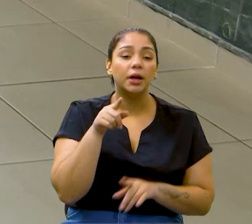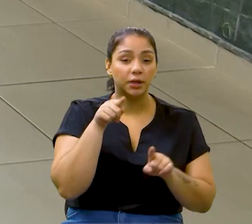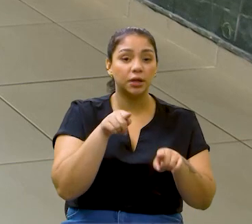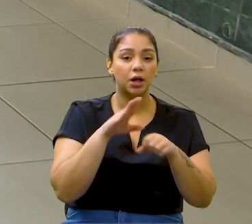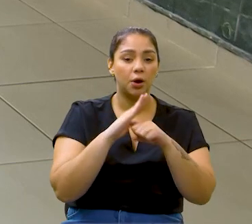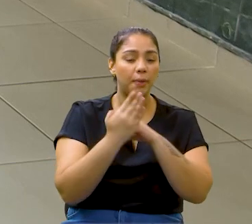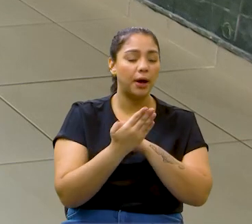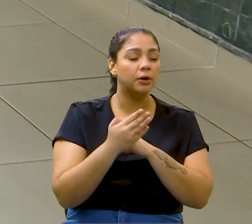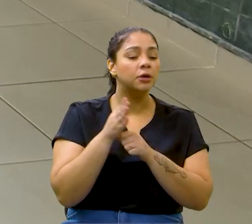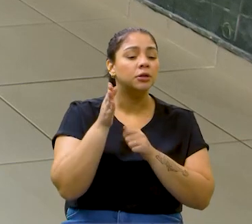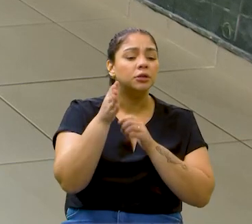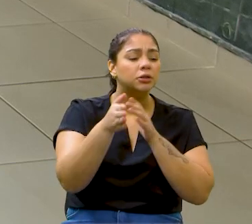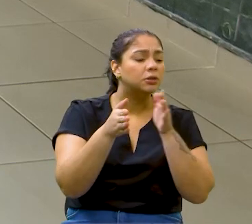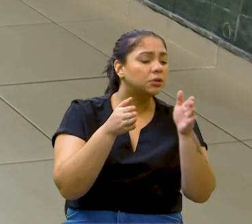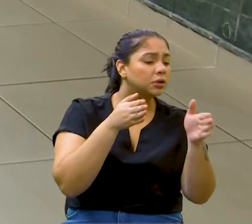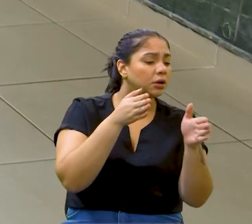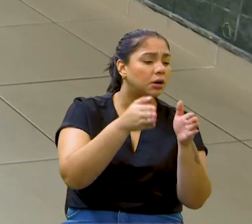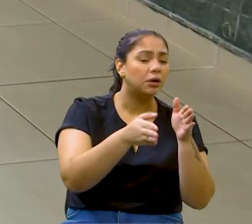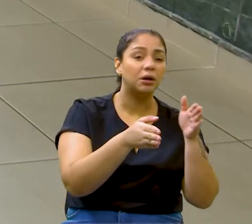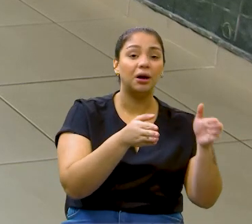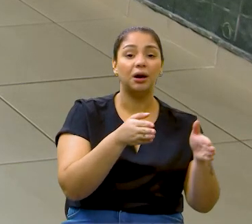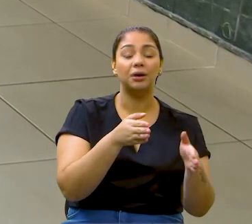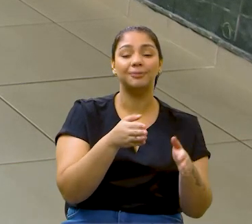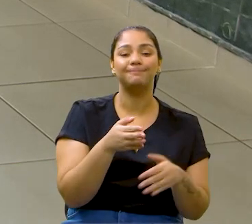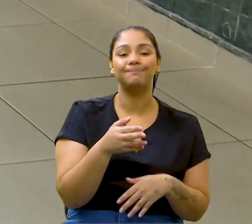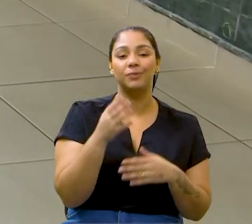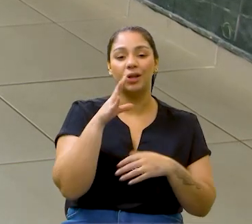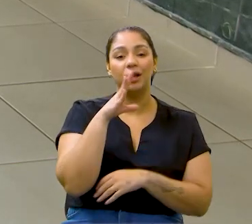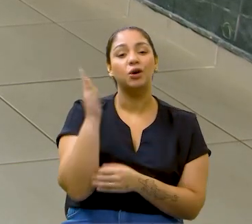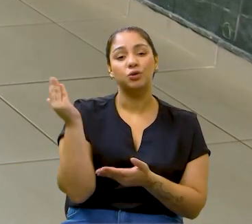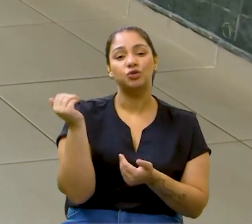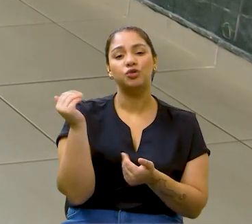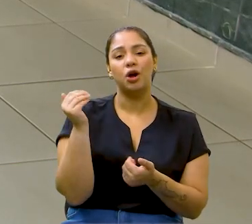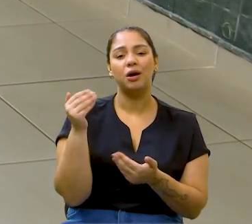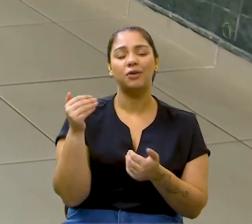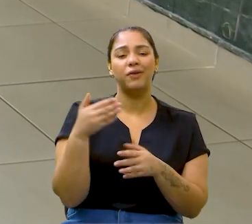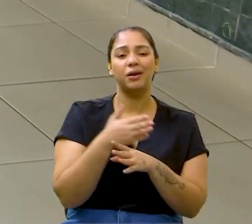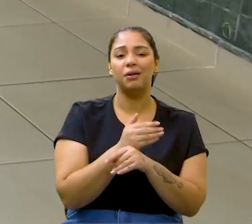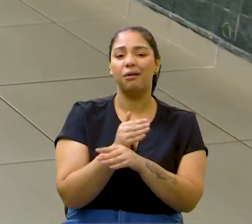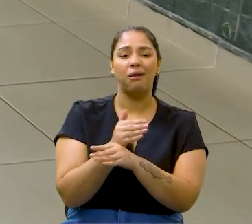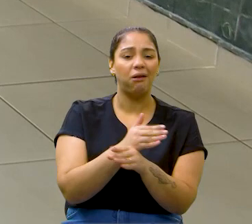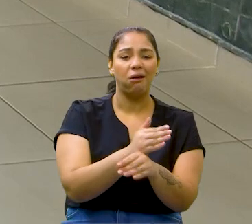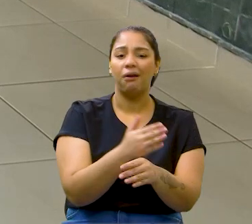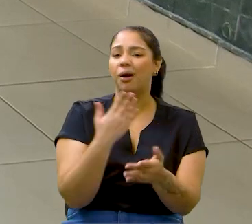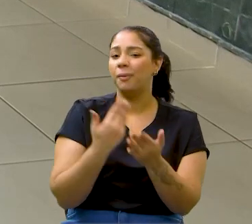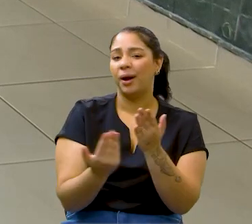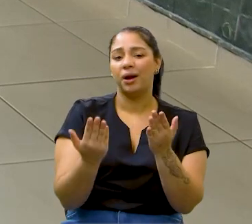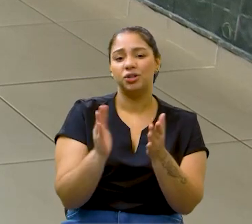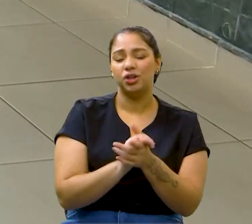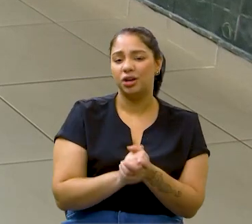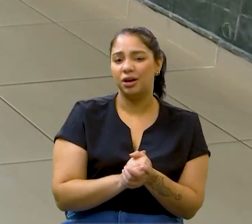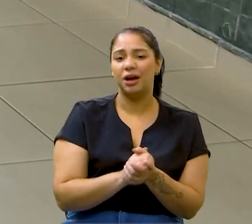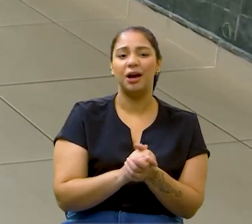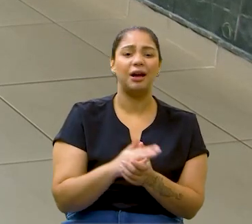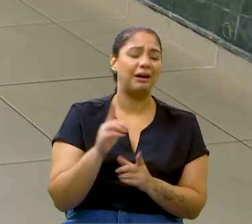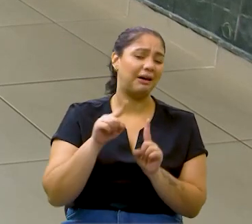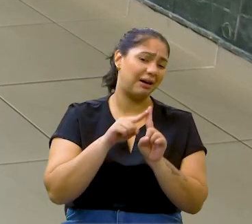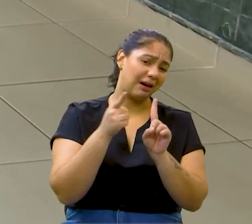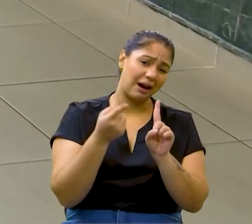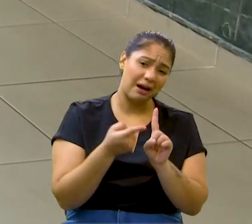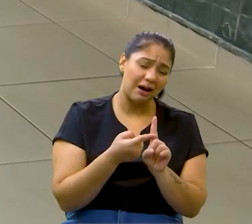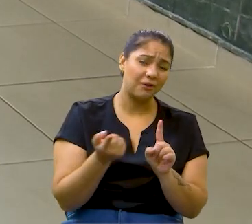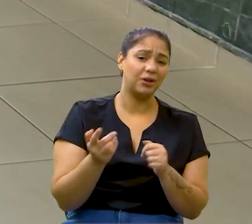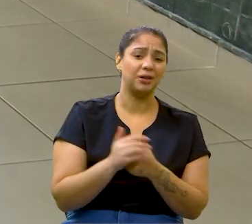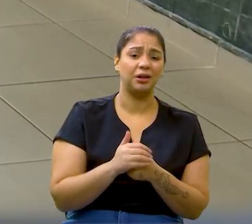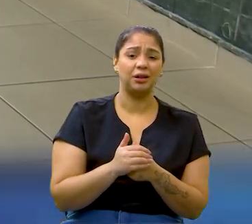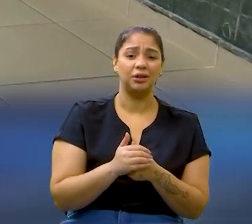comunidade, que os jovens se perdiam, né? Muitas adolescentes grávidas,